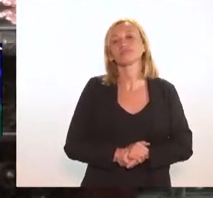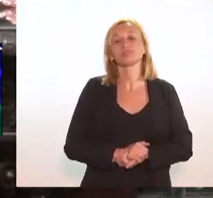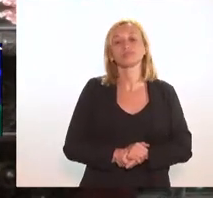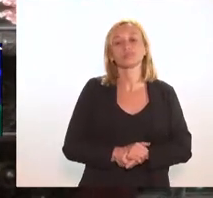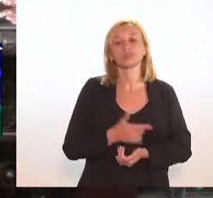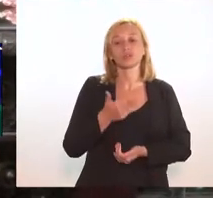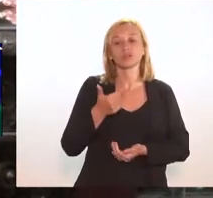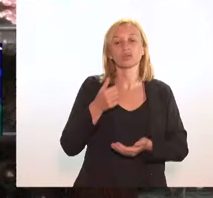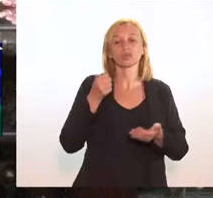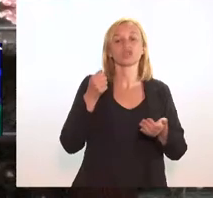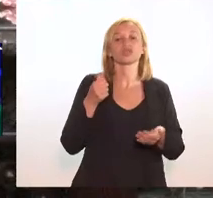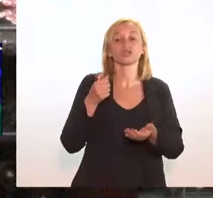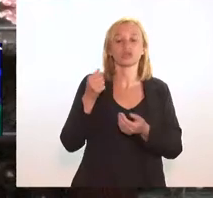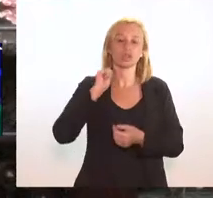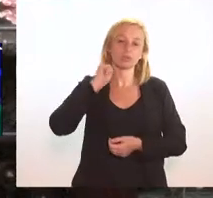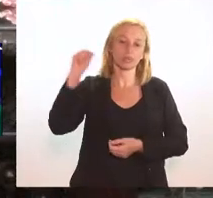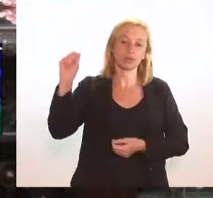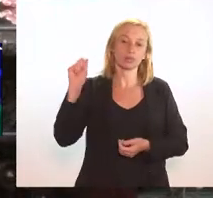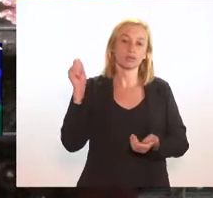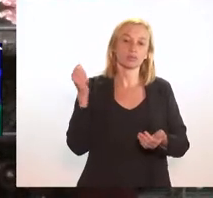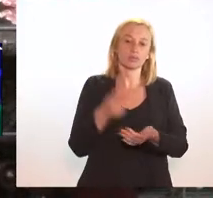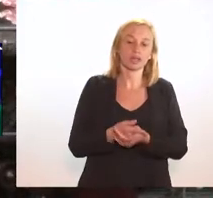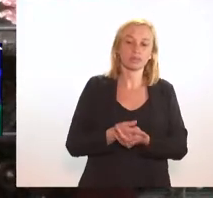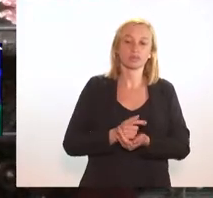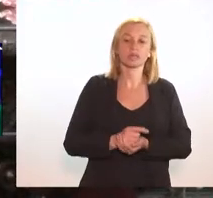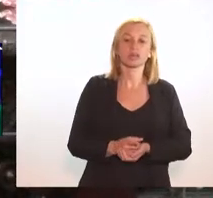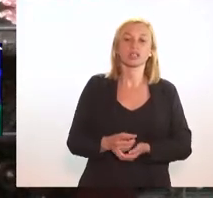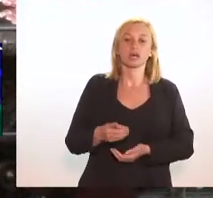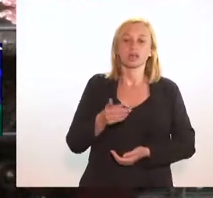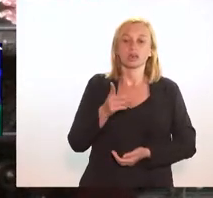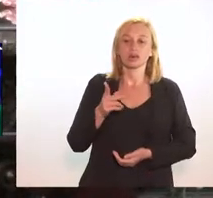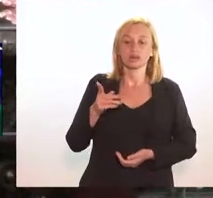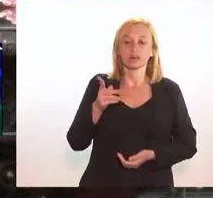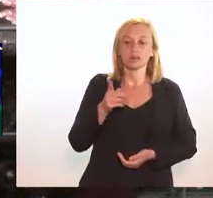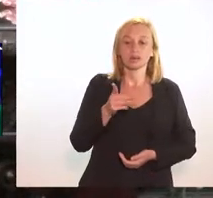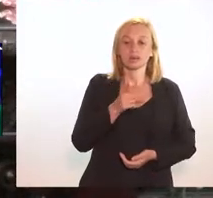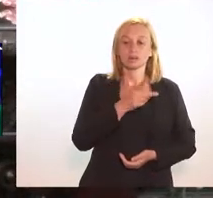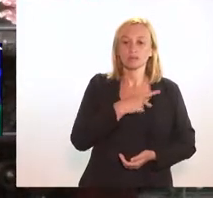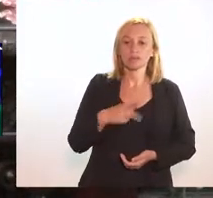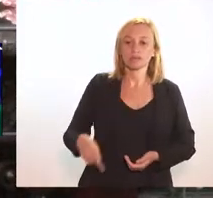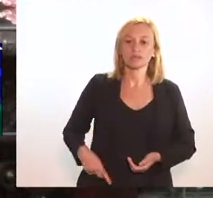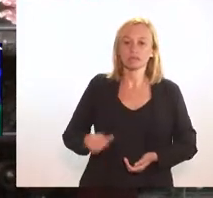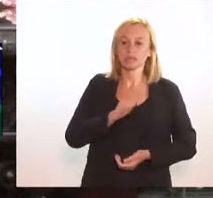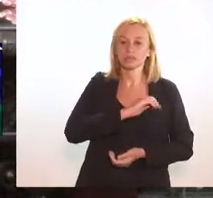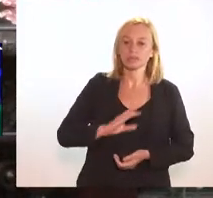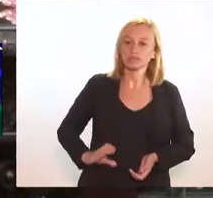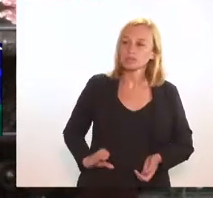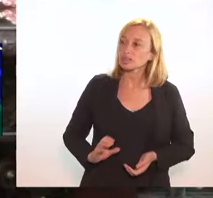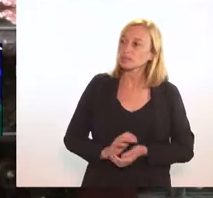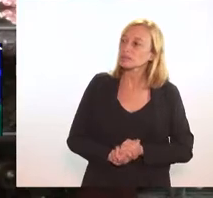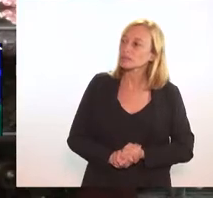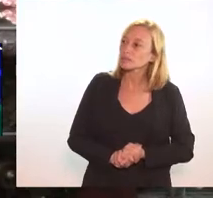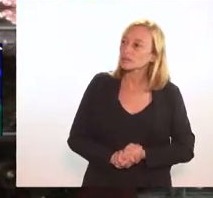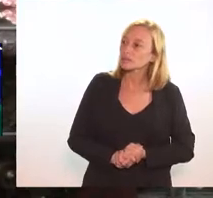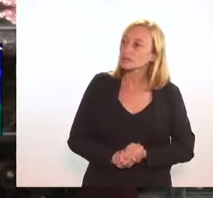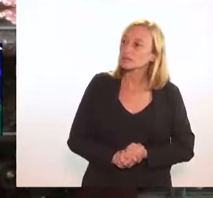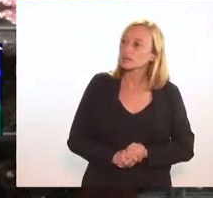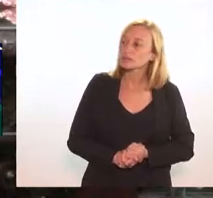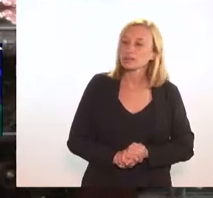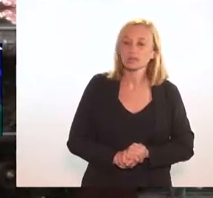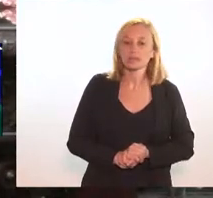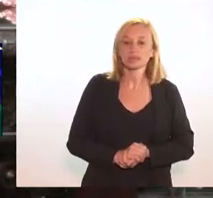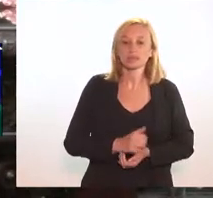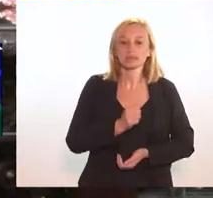12 de abril. Presidente Adesiliano? Antes tarde que mais tarde, Luiz.